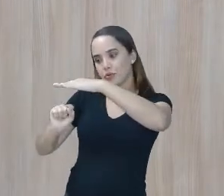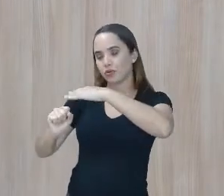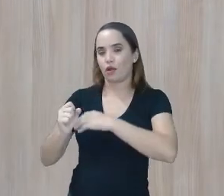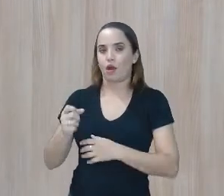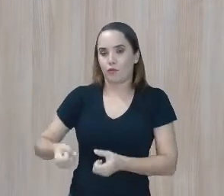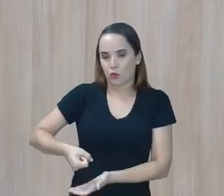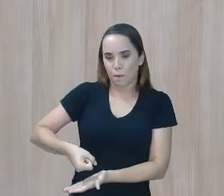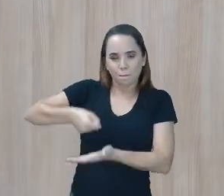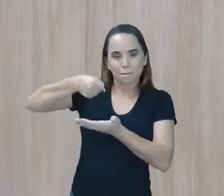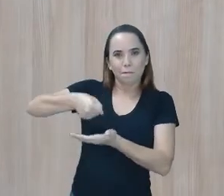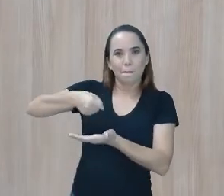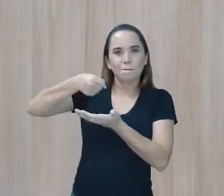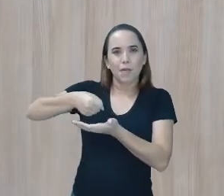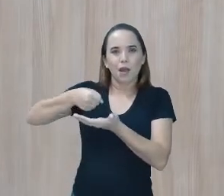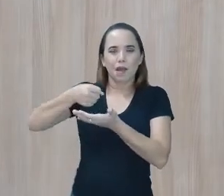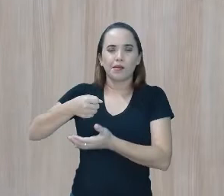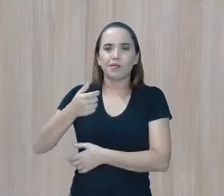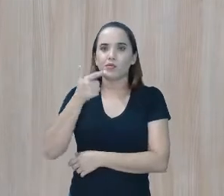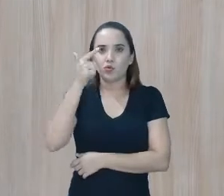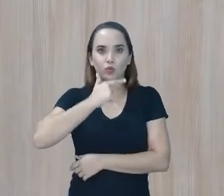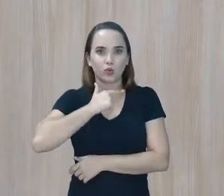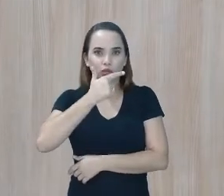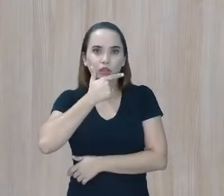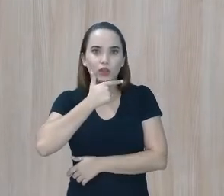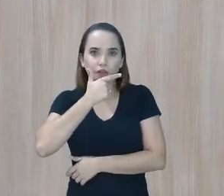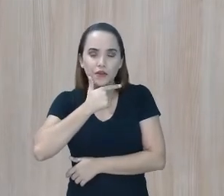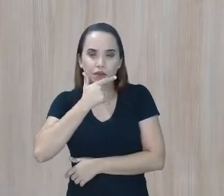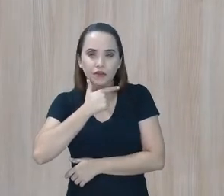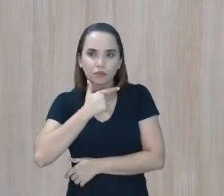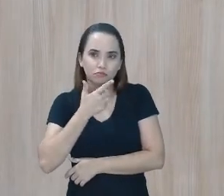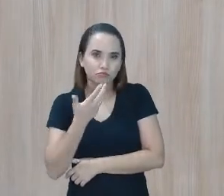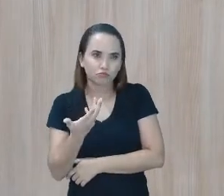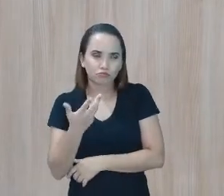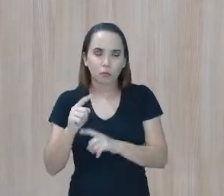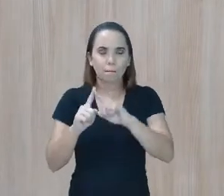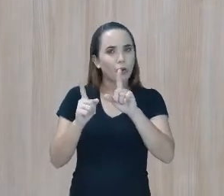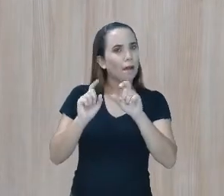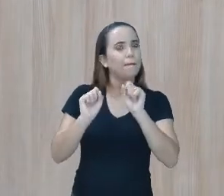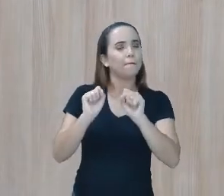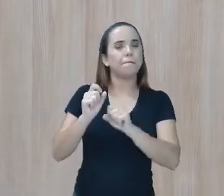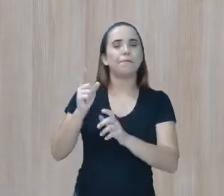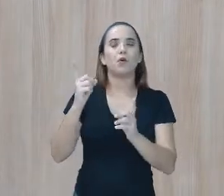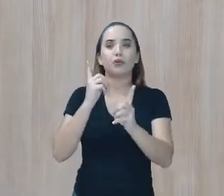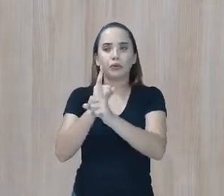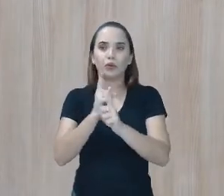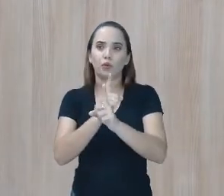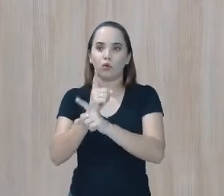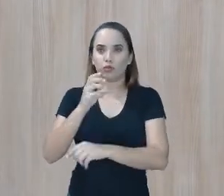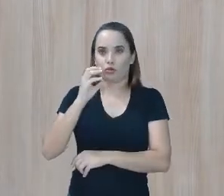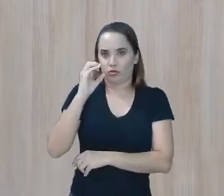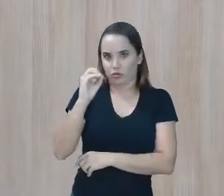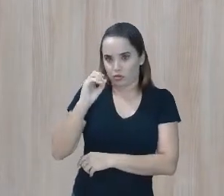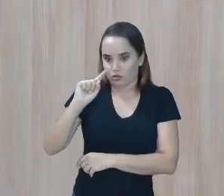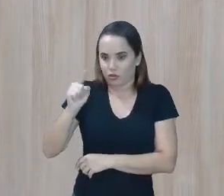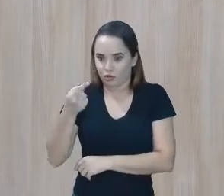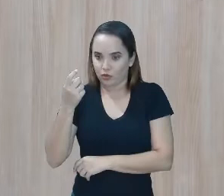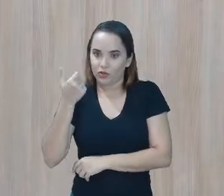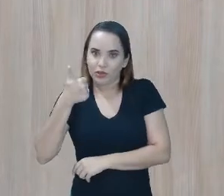vai encontrar essa expressão, mas a gente pode encontrar, por exemplo, 0,125 gramas